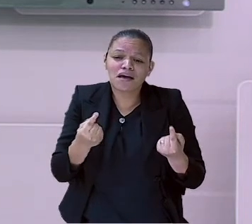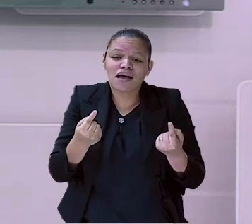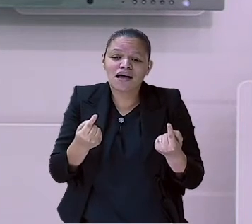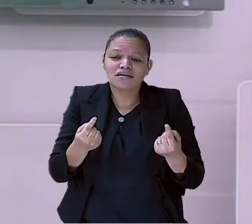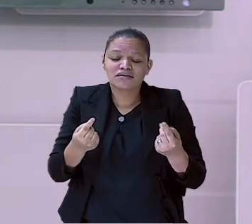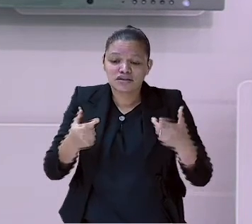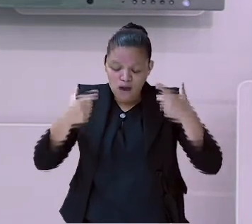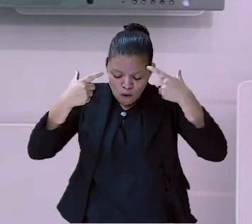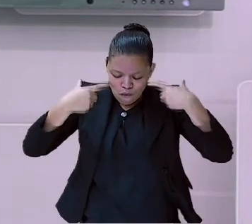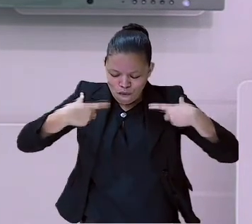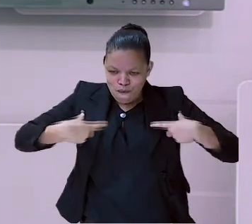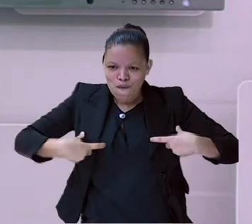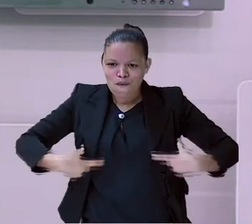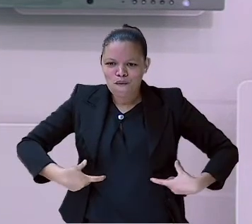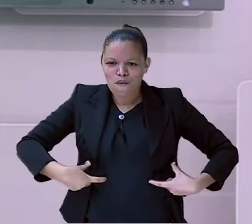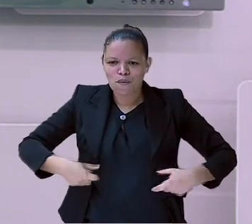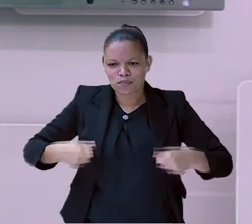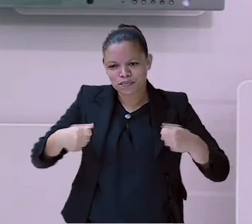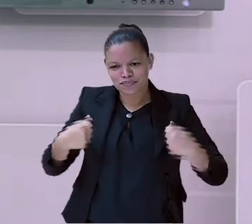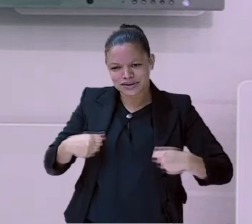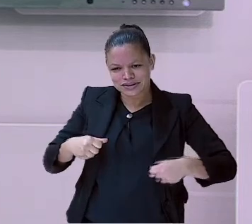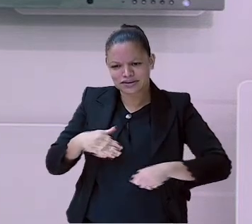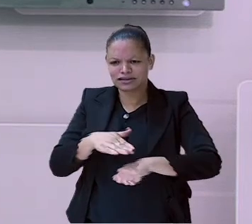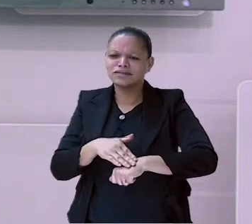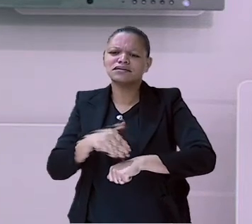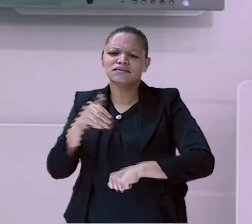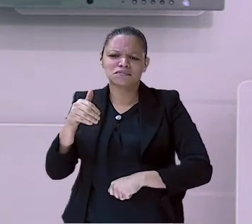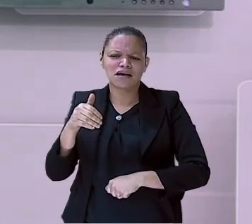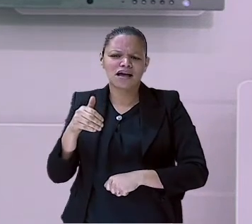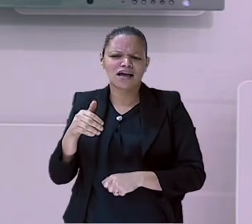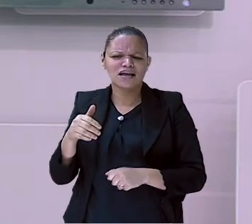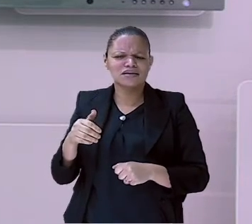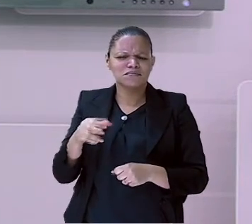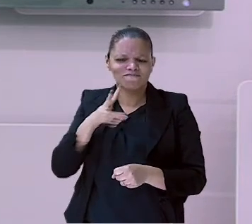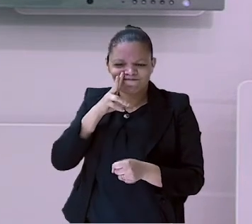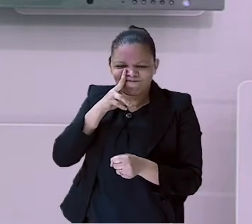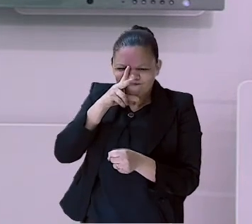manter forte ou nutrido, tá?